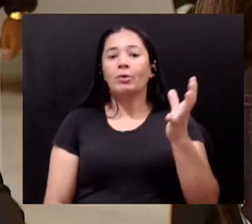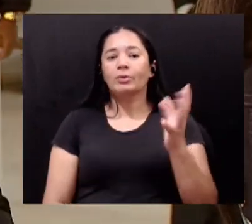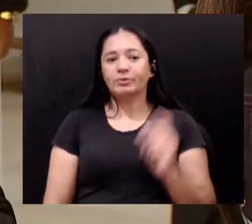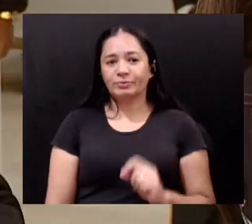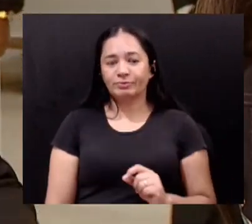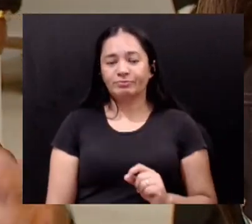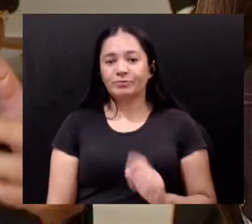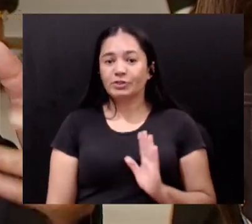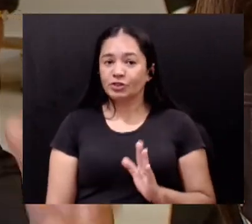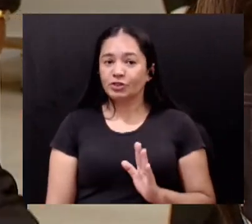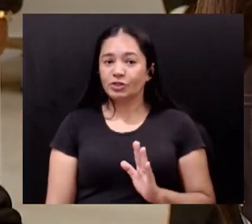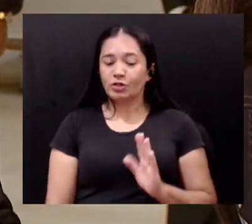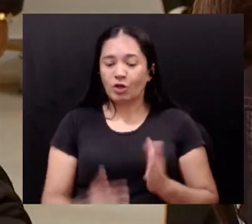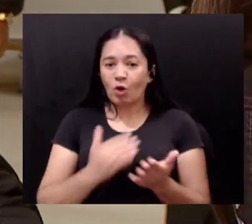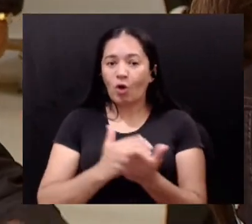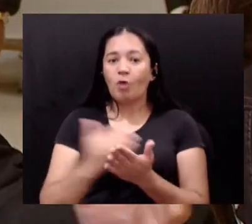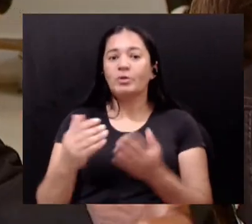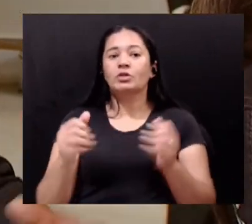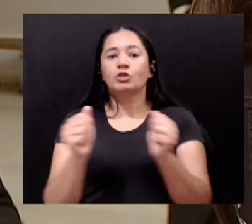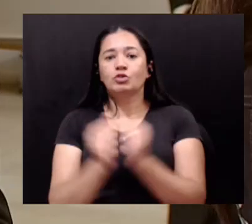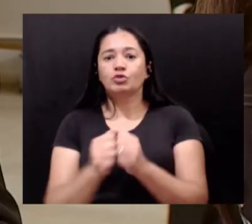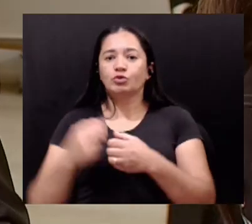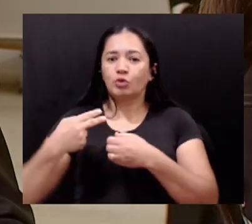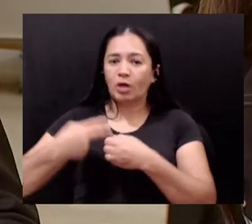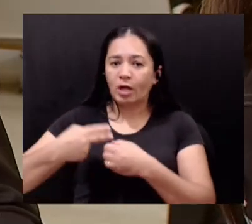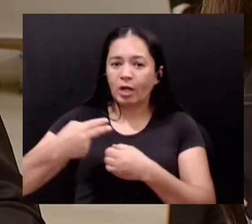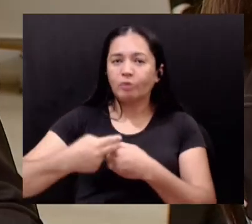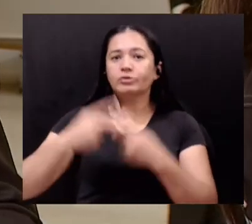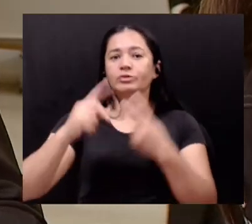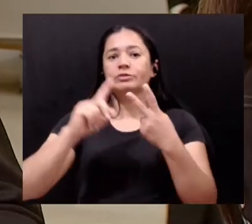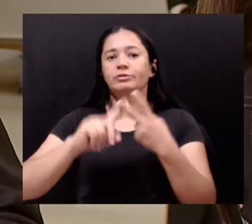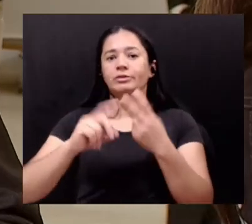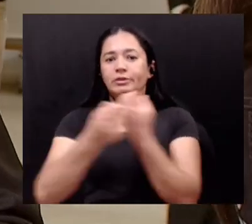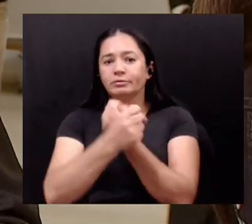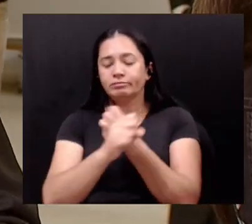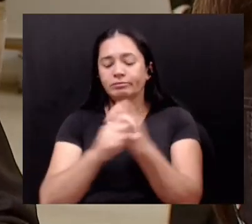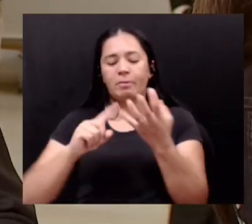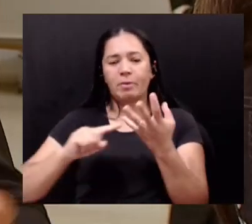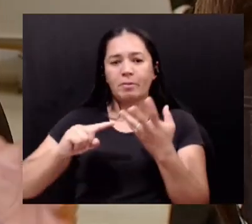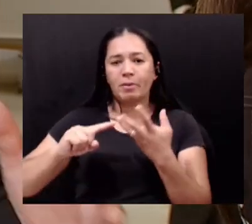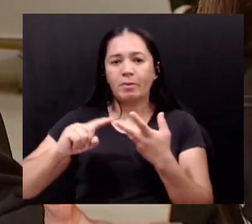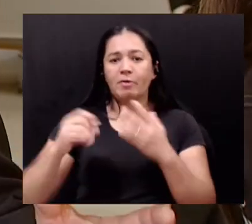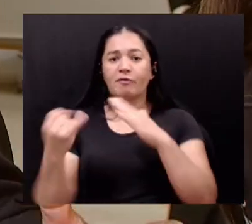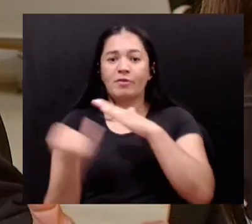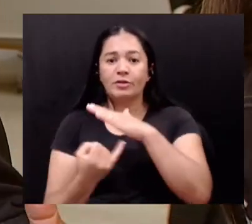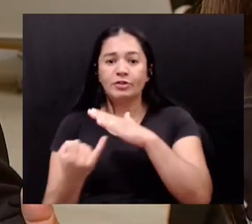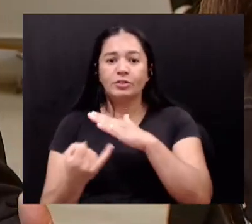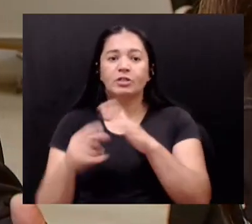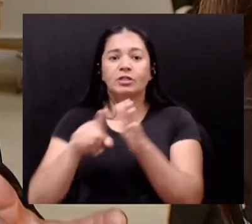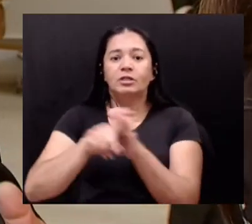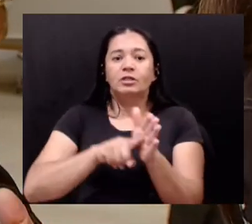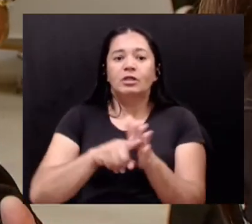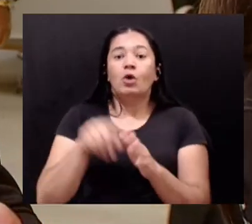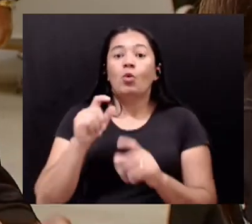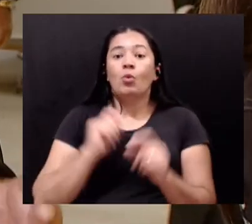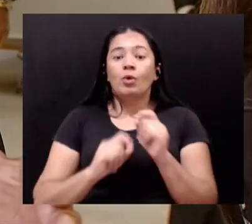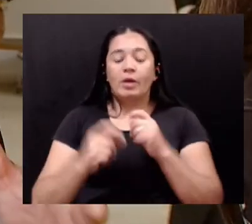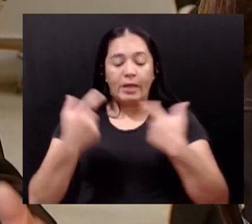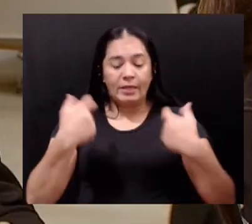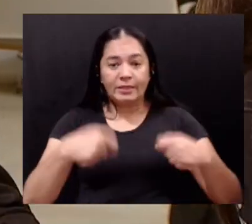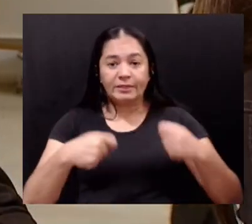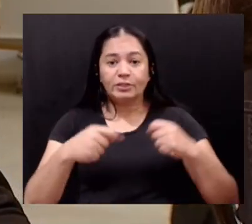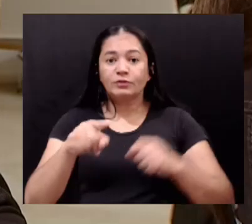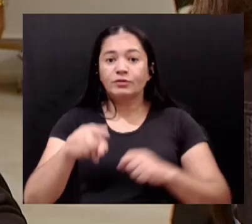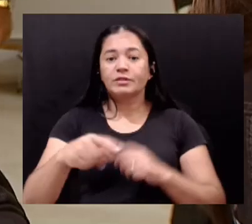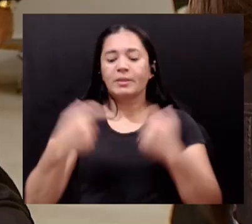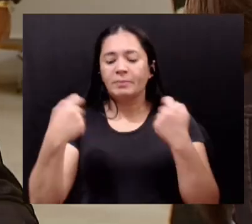com a Unicamp, com a UPUCamp, com todos os institutos de pesquisa, a necessidade de você adequar a legislação do município, a